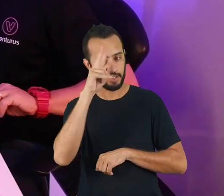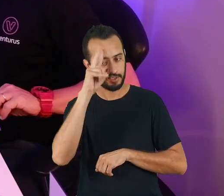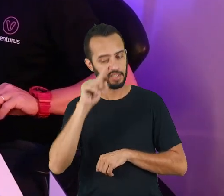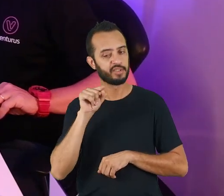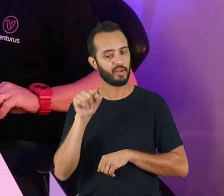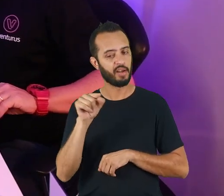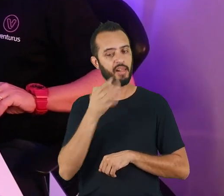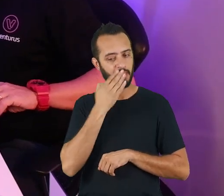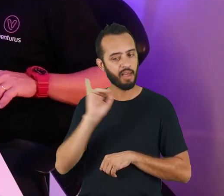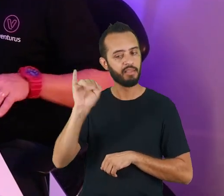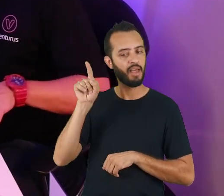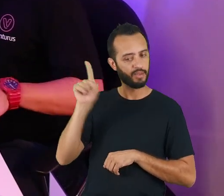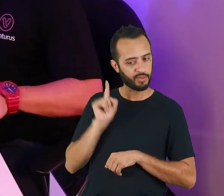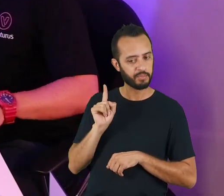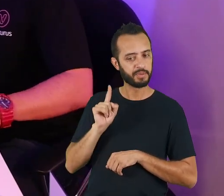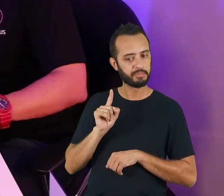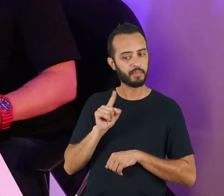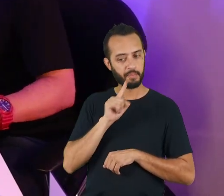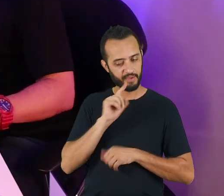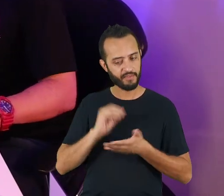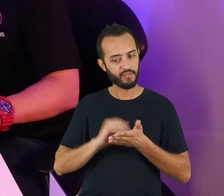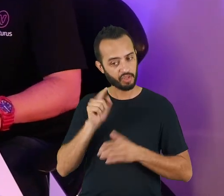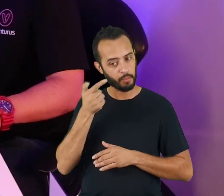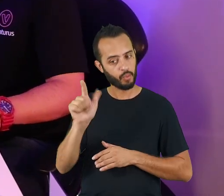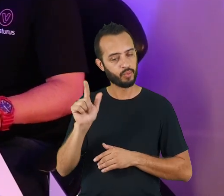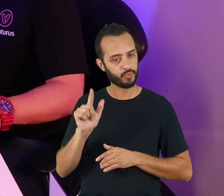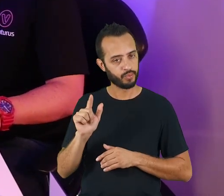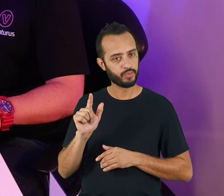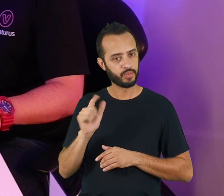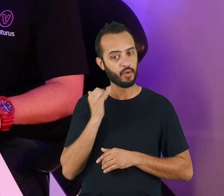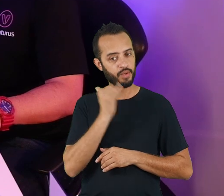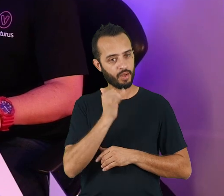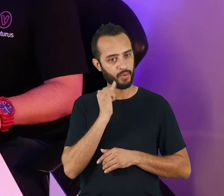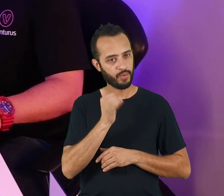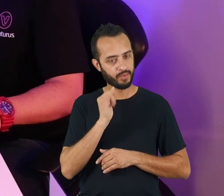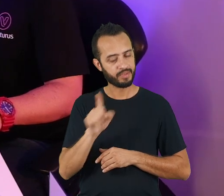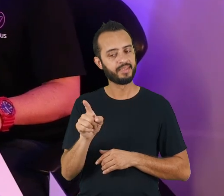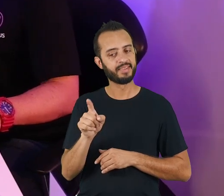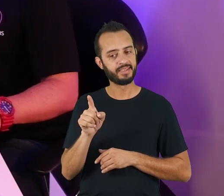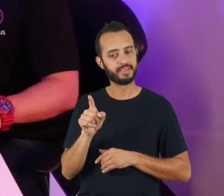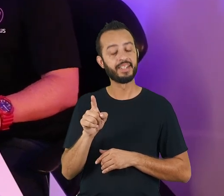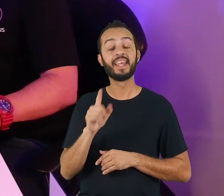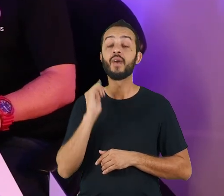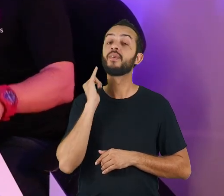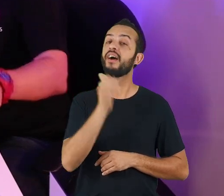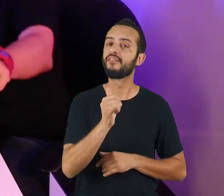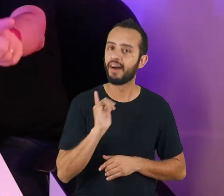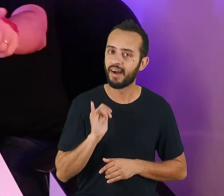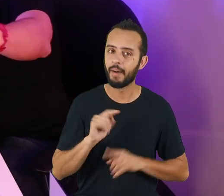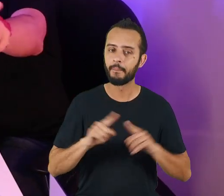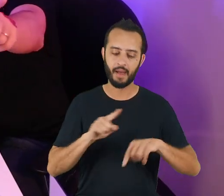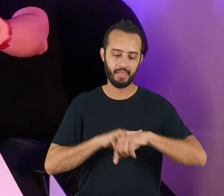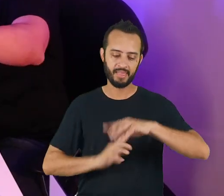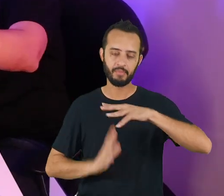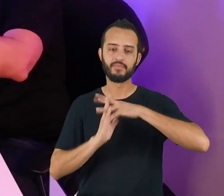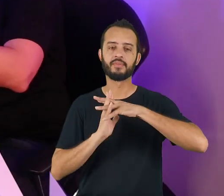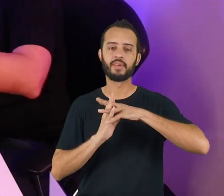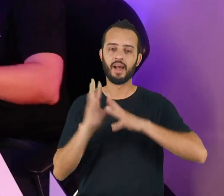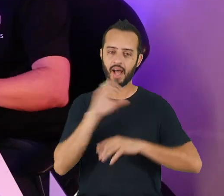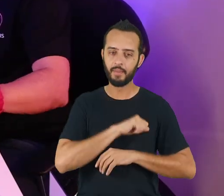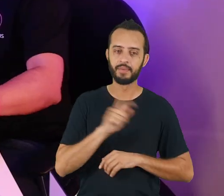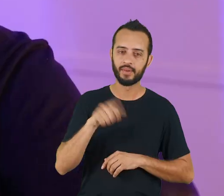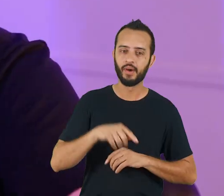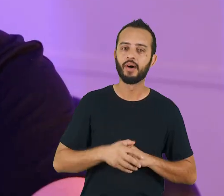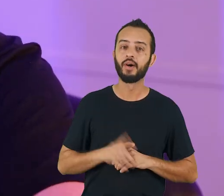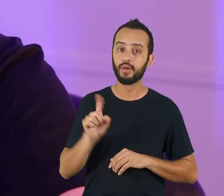mas essa Aline a gente andava eu não ia contar mas vou cantar vai estourar um pouco mas essa história vale a